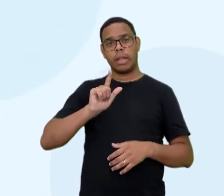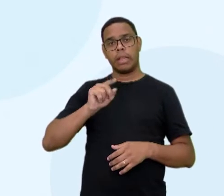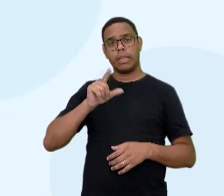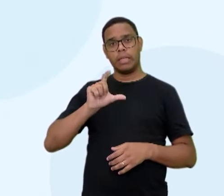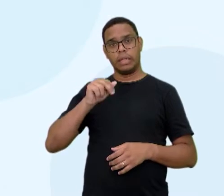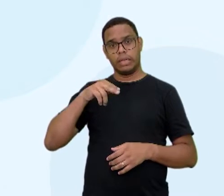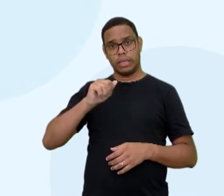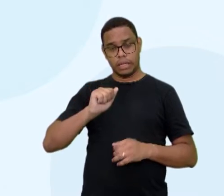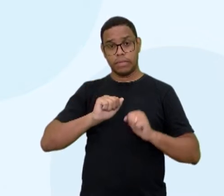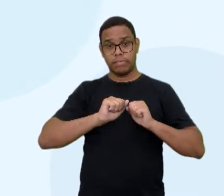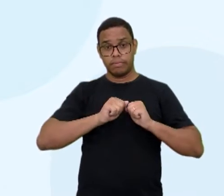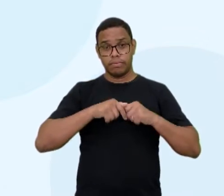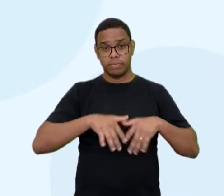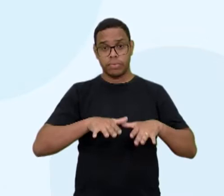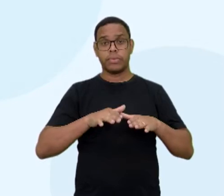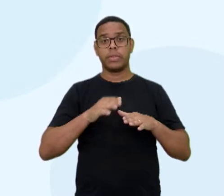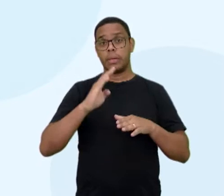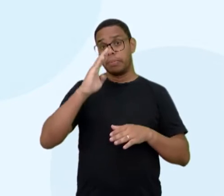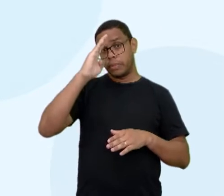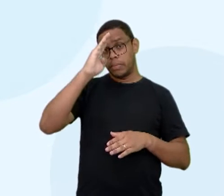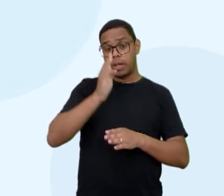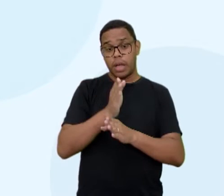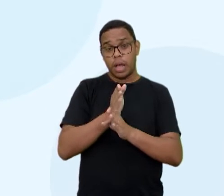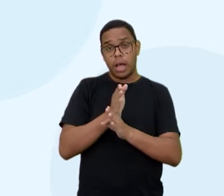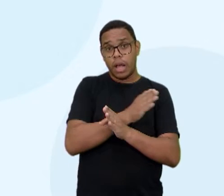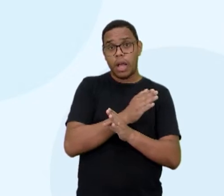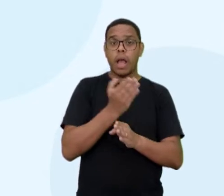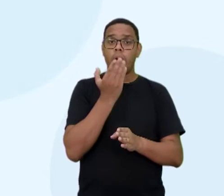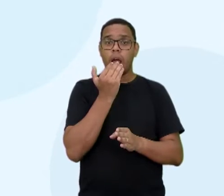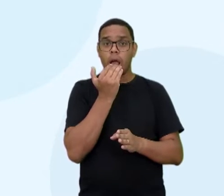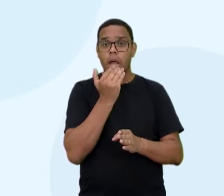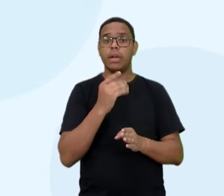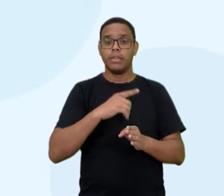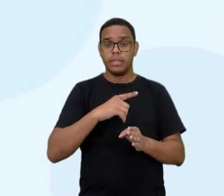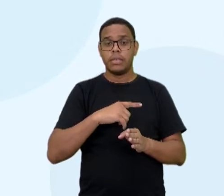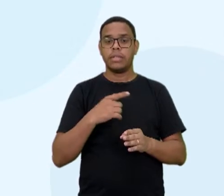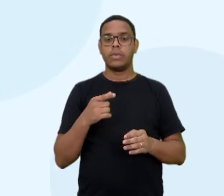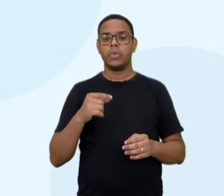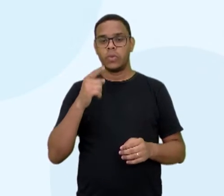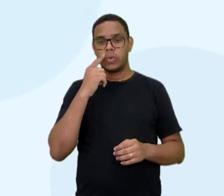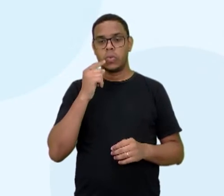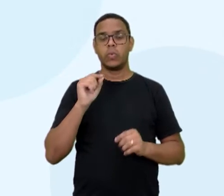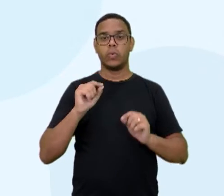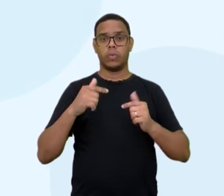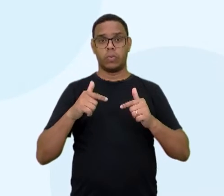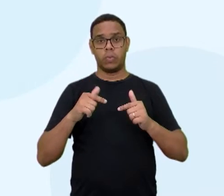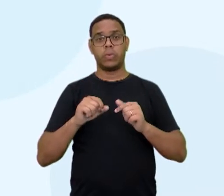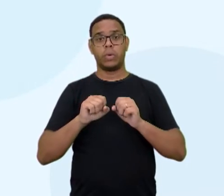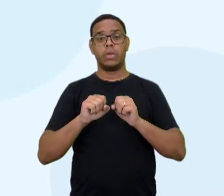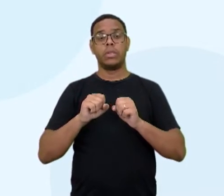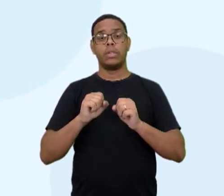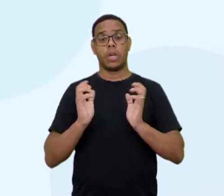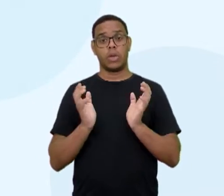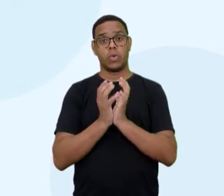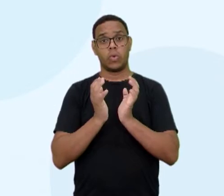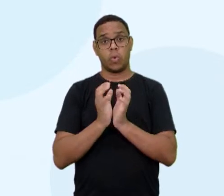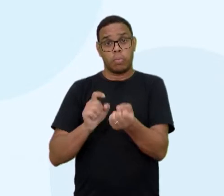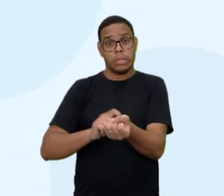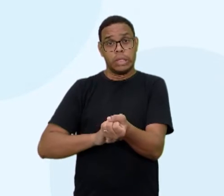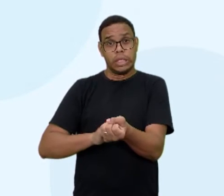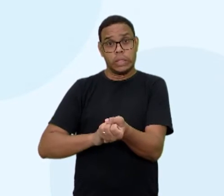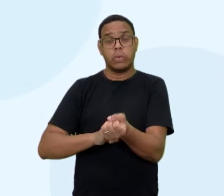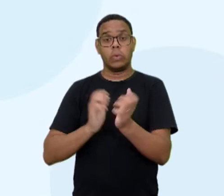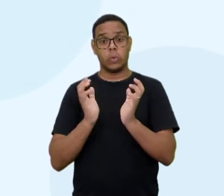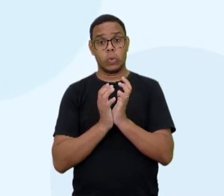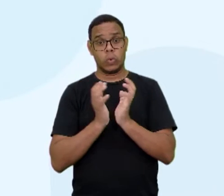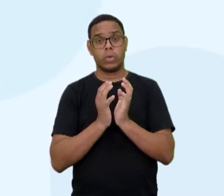isso acontece principalmente antes das refeições, a gente vai ter aí, olha, a atuação do sistema nervoso,